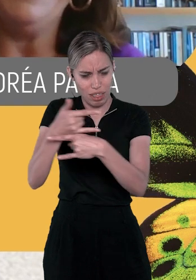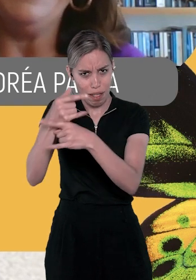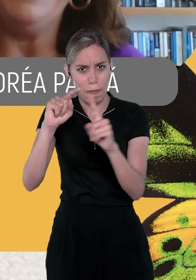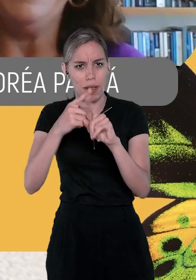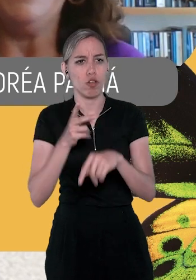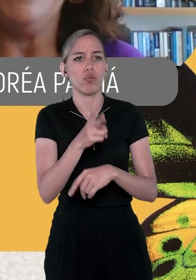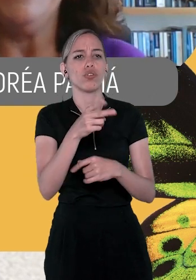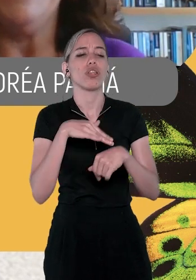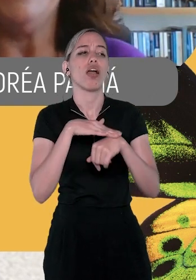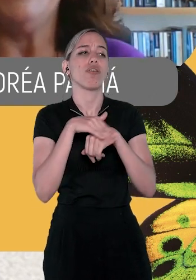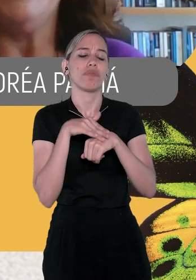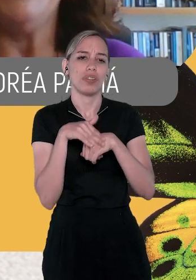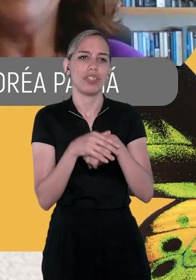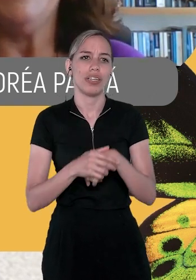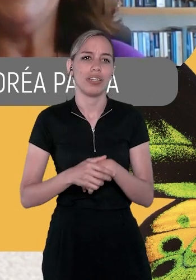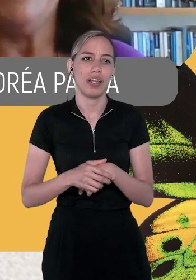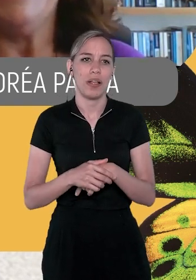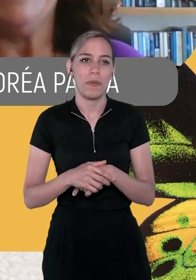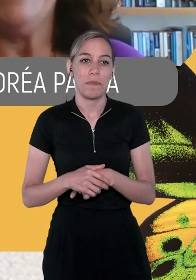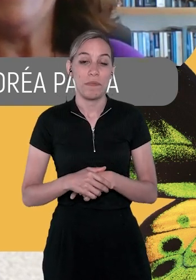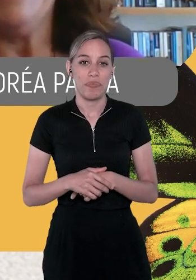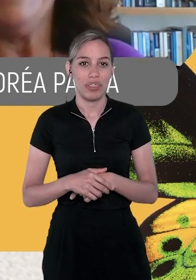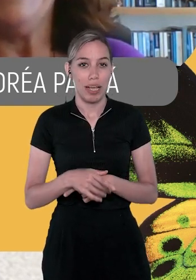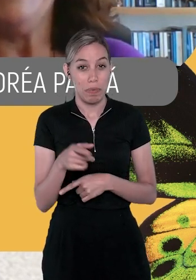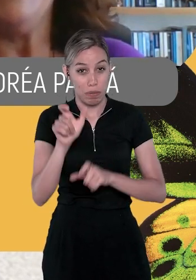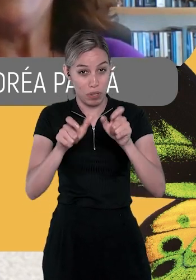para inveja de quem não nos vai ouvir daqui para frente.